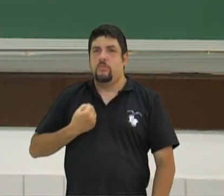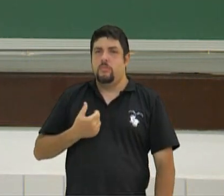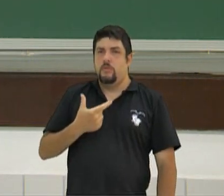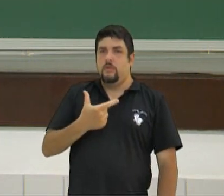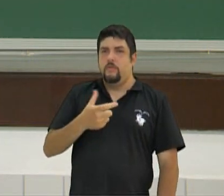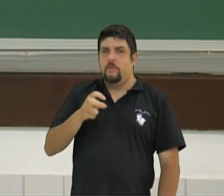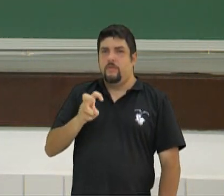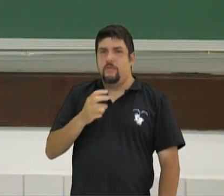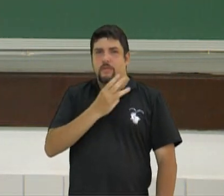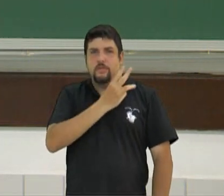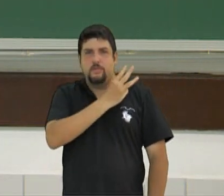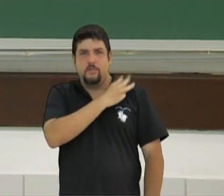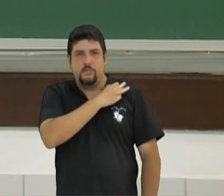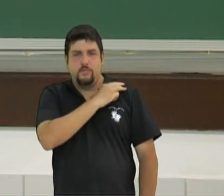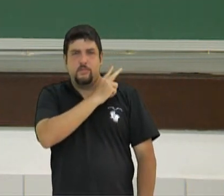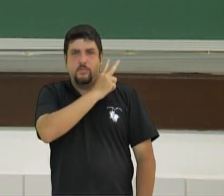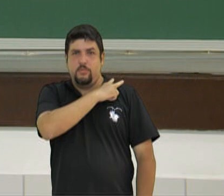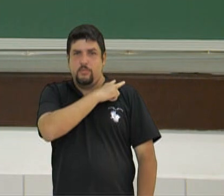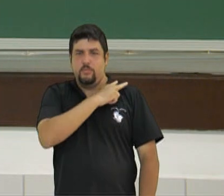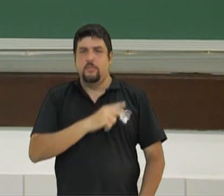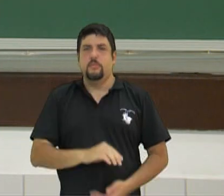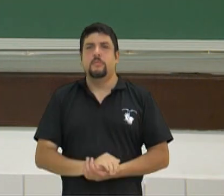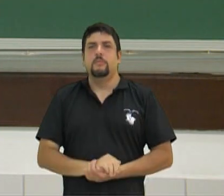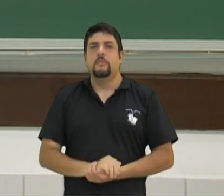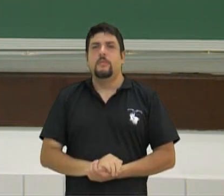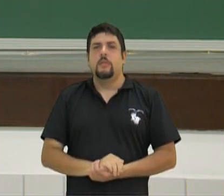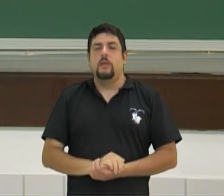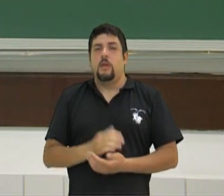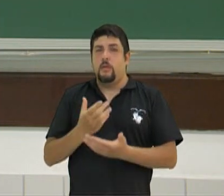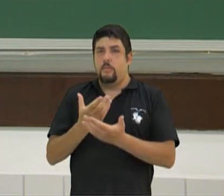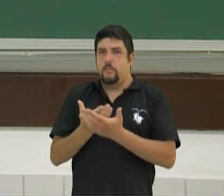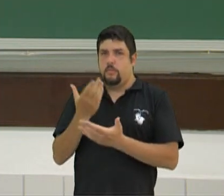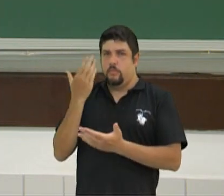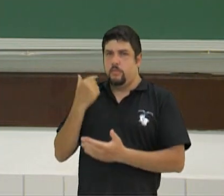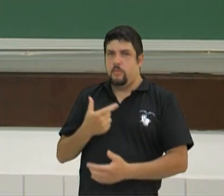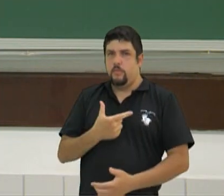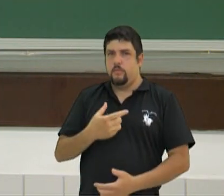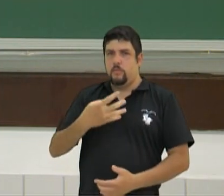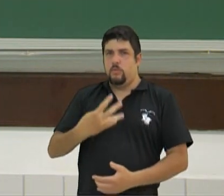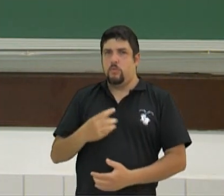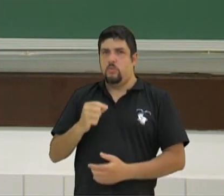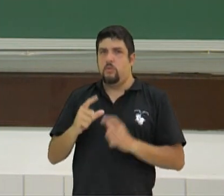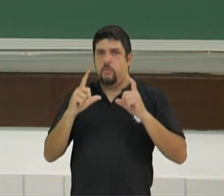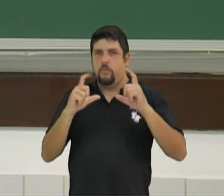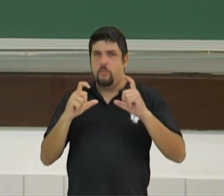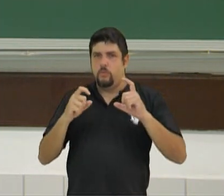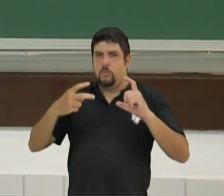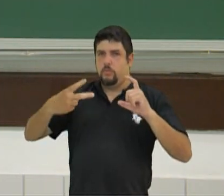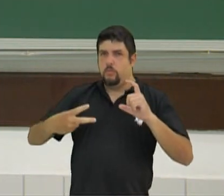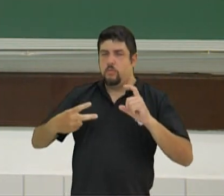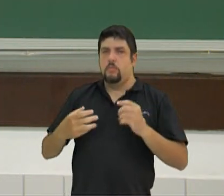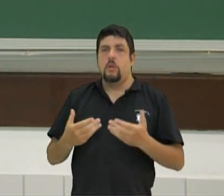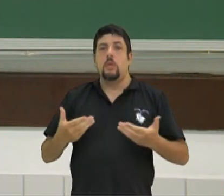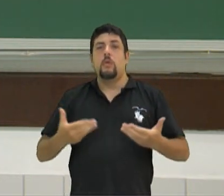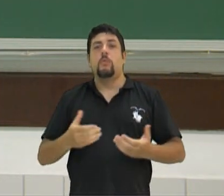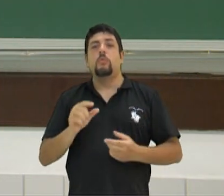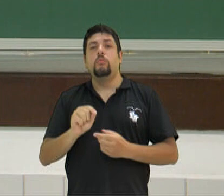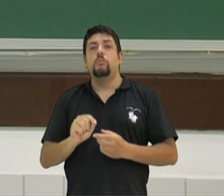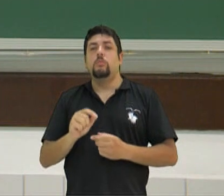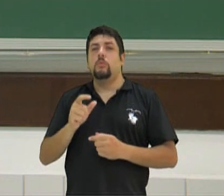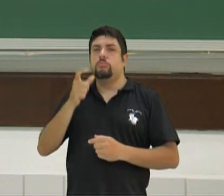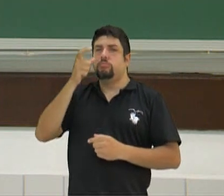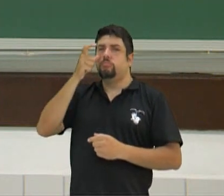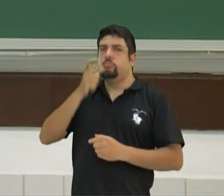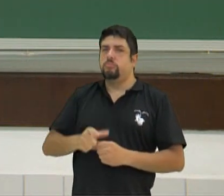passada foi nossa aula ao vivo, a aula 24 sobre fotografia 2, né? E agora a gente vai começar a falar de uma coisa que é bem interessante, até